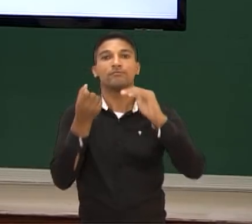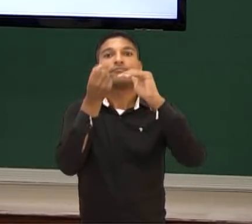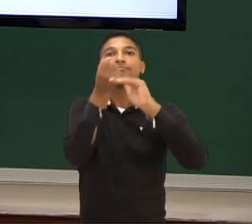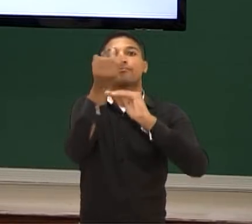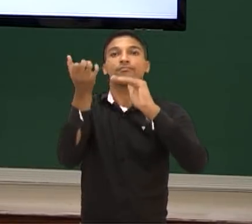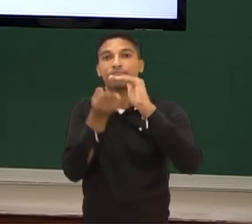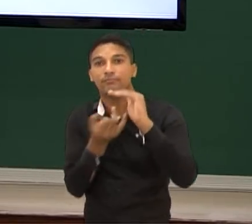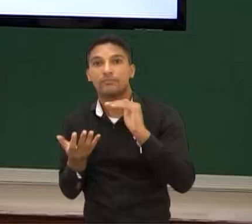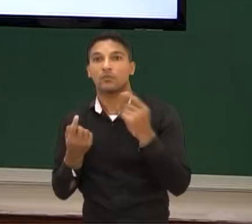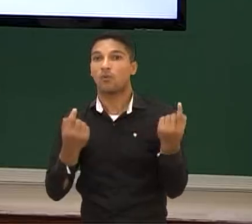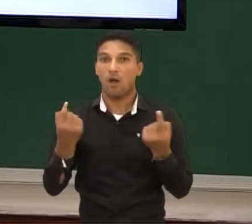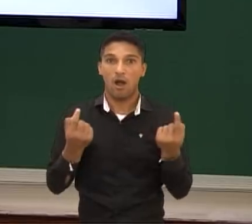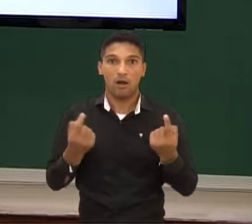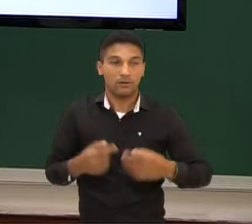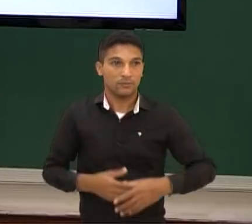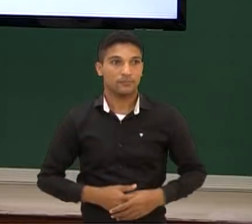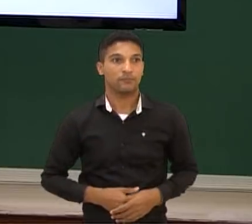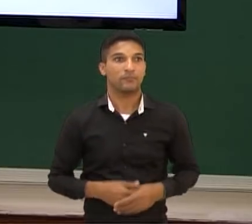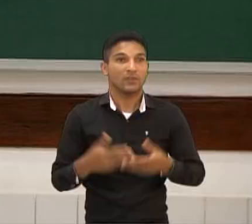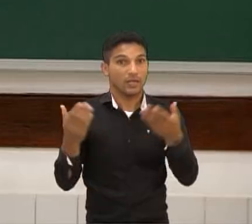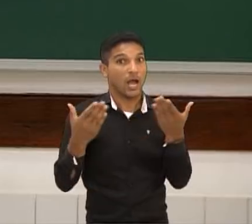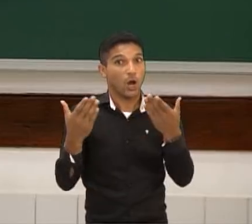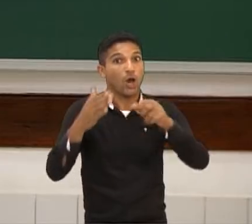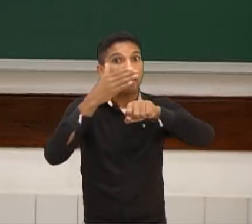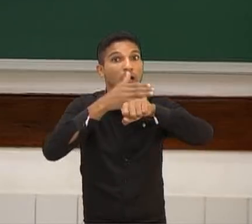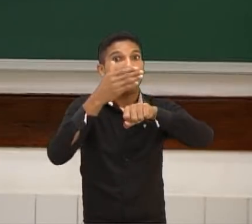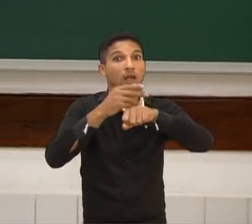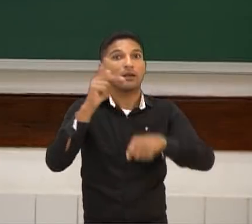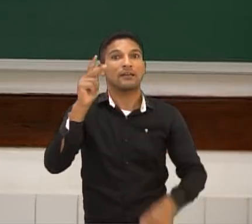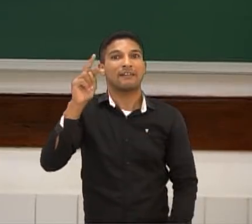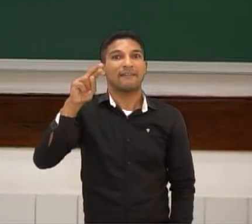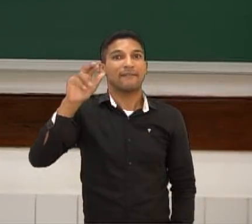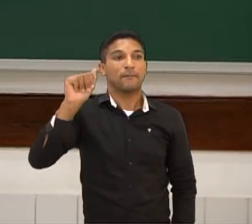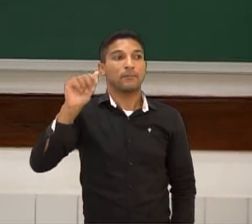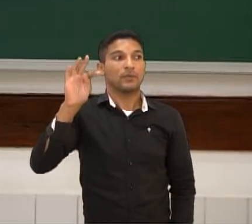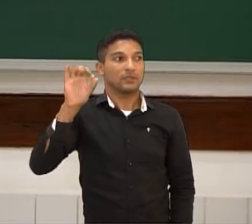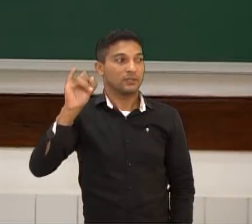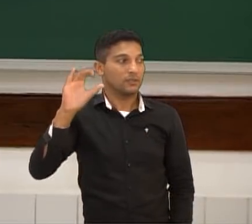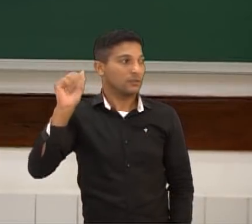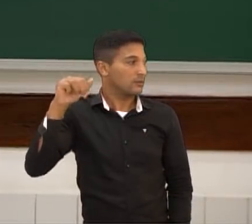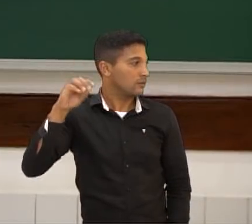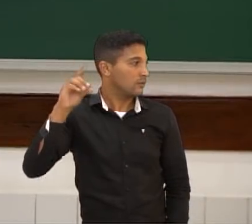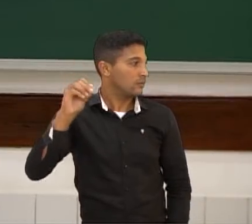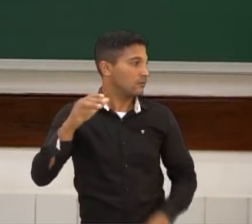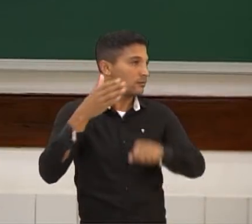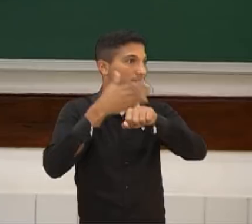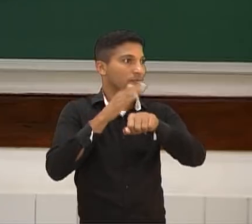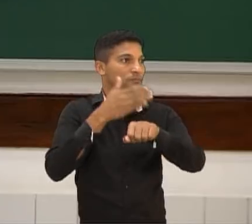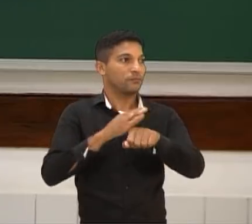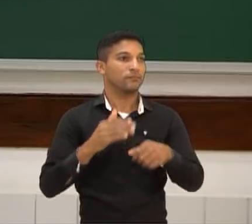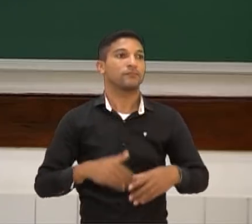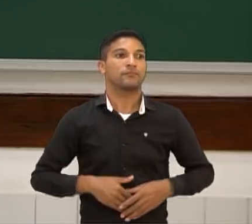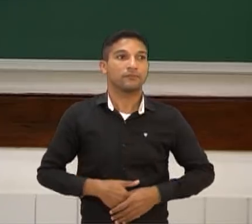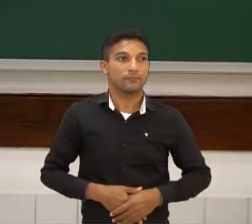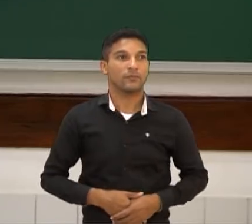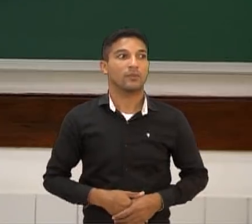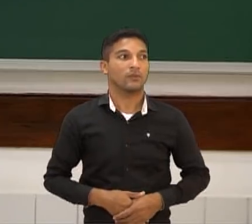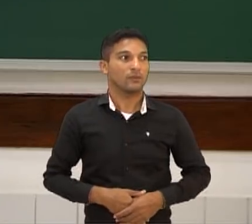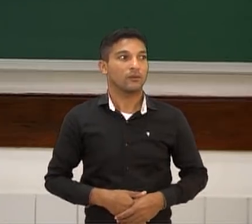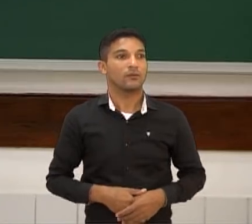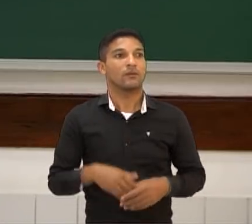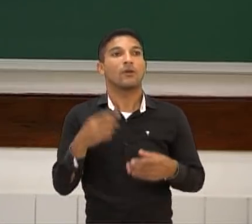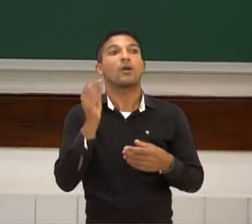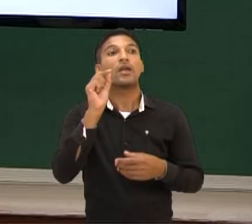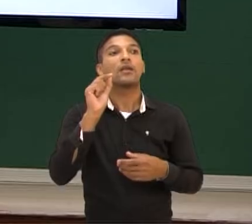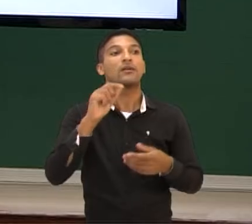hoje, vamos para o nosso primeiro praticando, que vai envolver também um pouco mais de frações e essas representatividades. E olha só o que